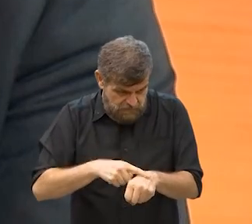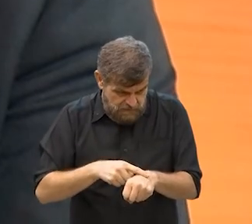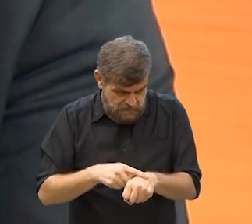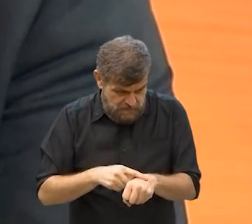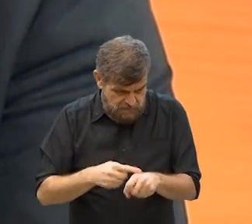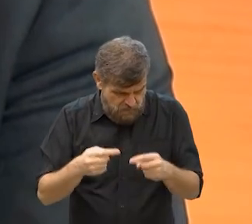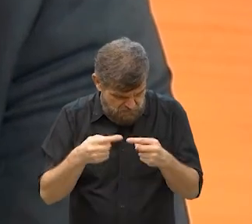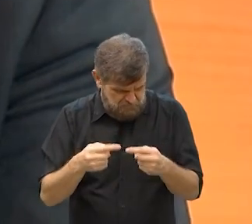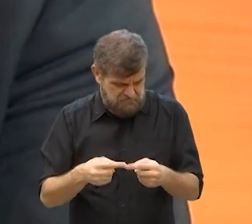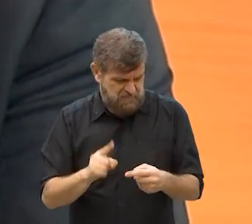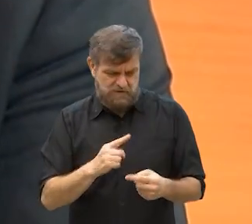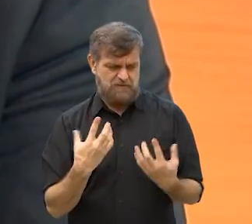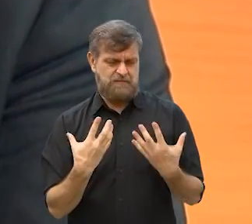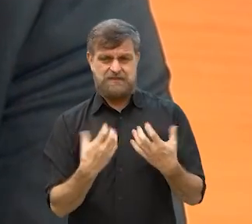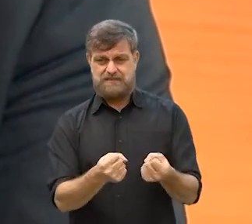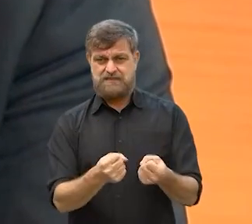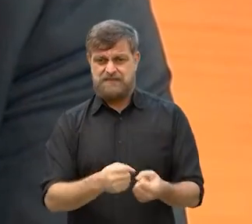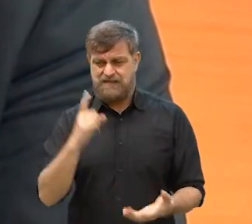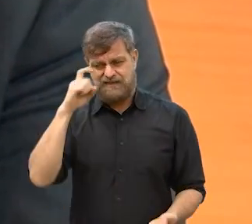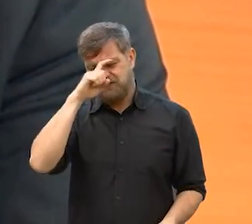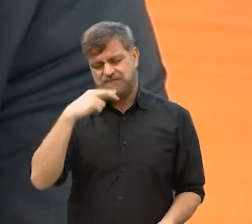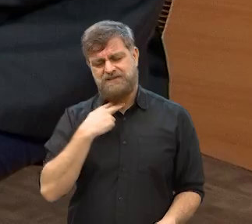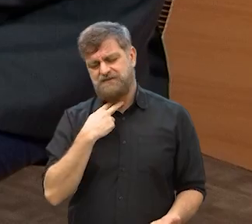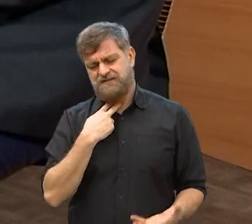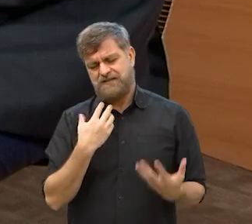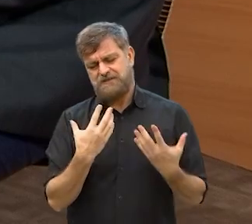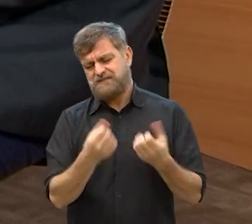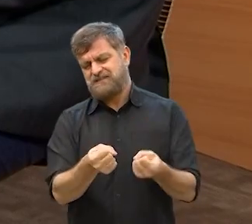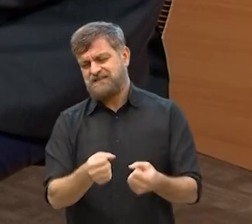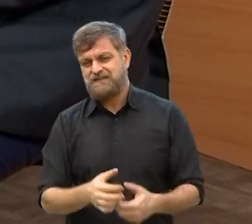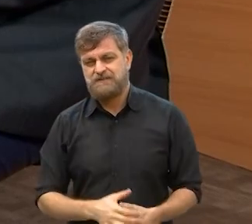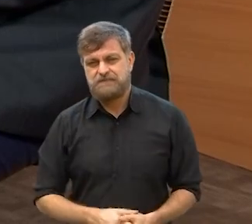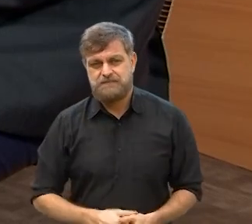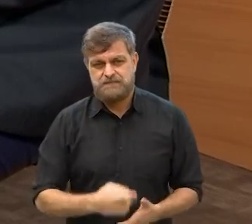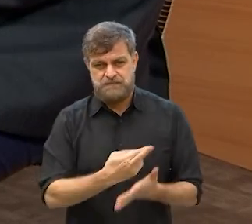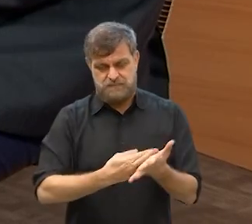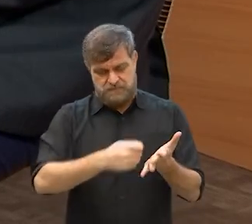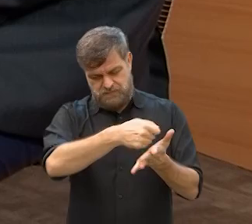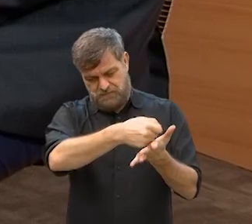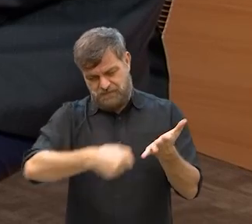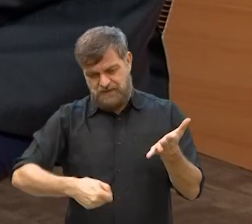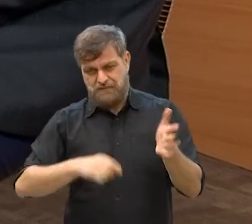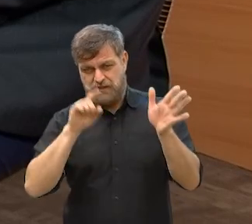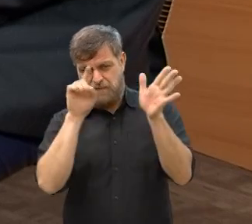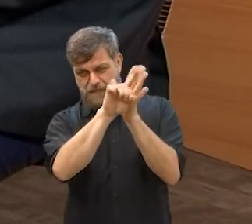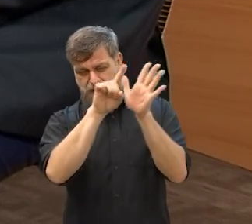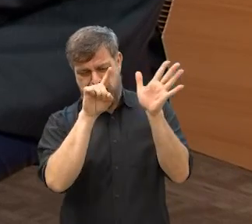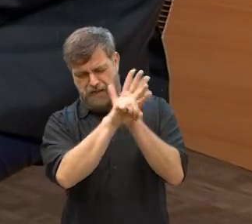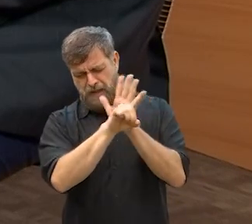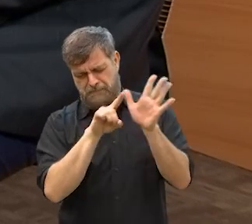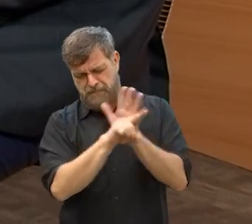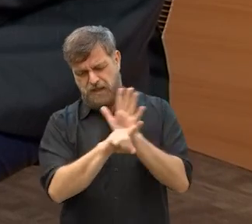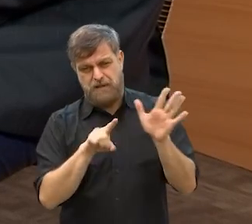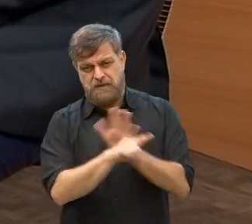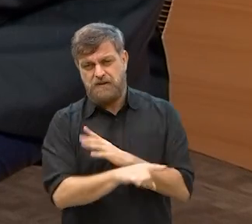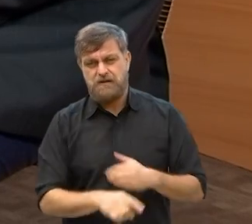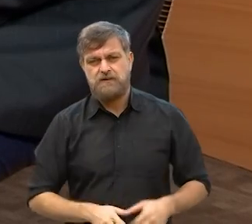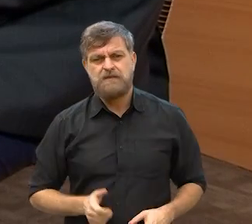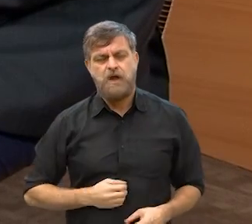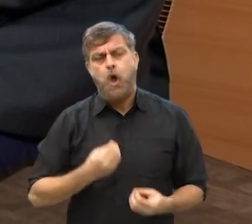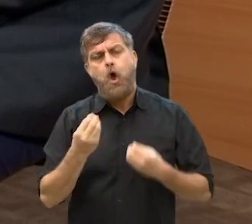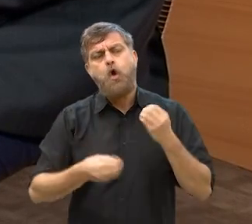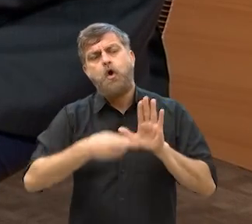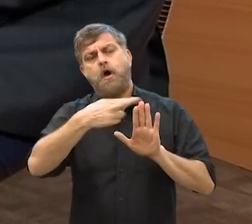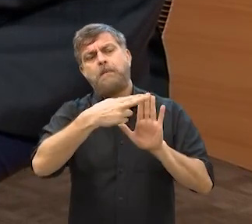é um tempo aceitável, o que é difícil a gente ser convencido. Nesse requerimento, o senhor faz vários questionamentos, né? Pergunta sobre o